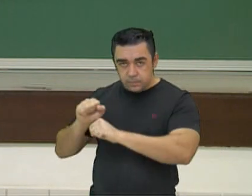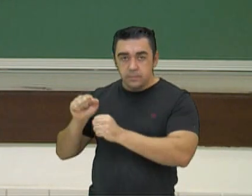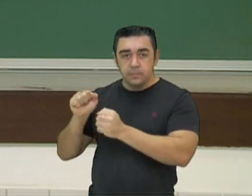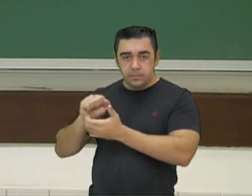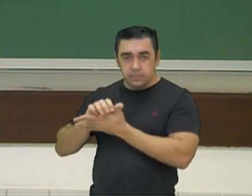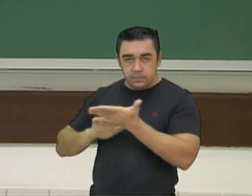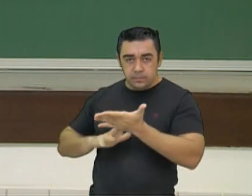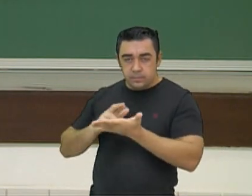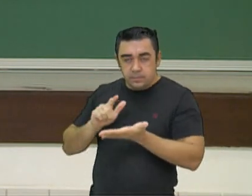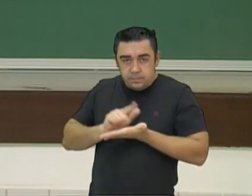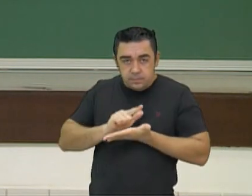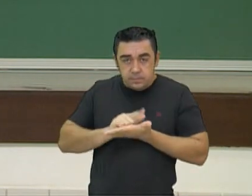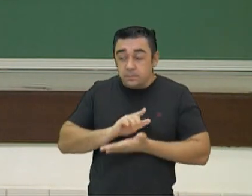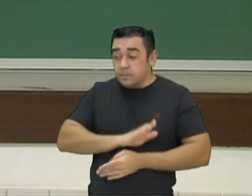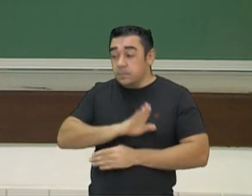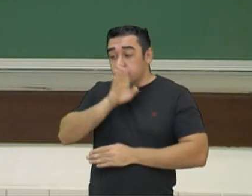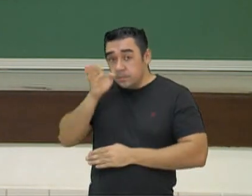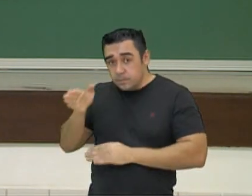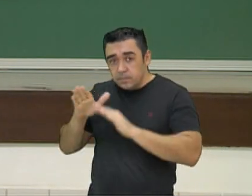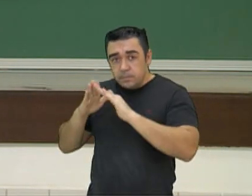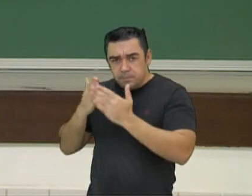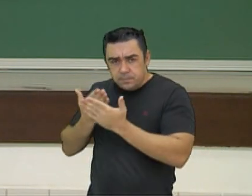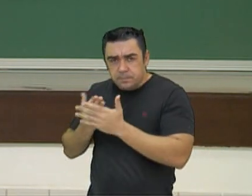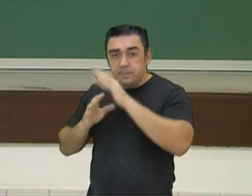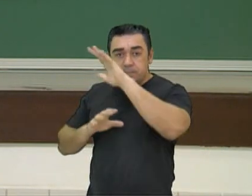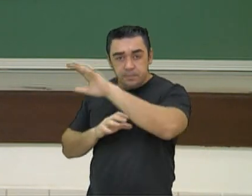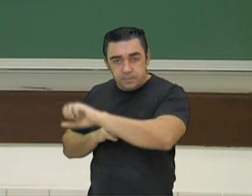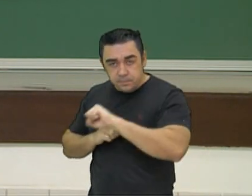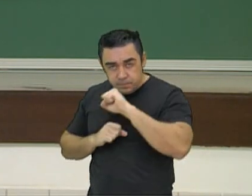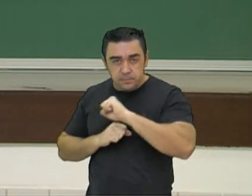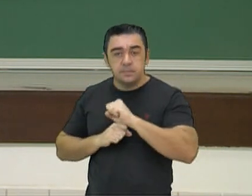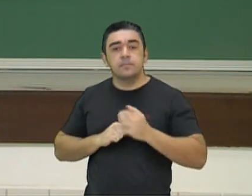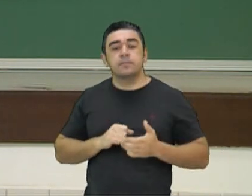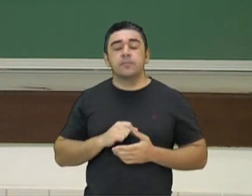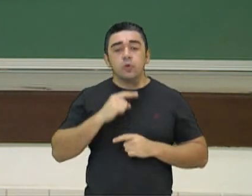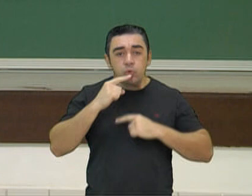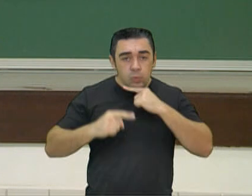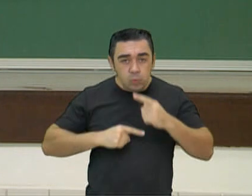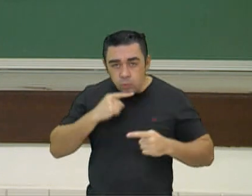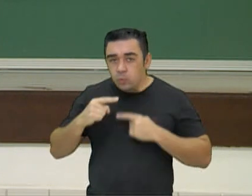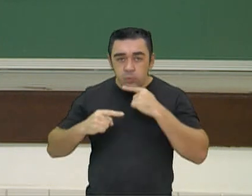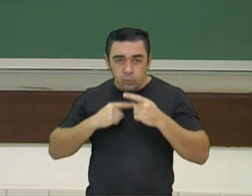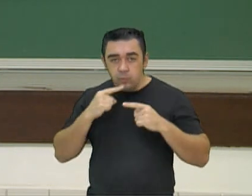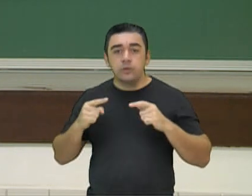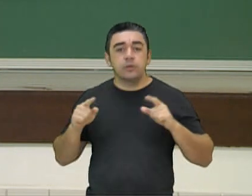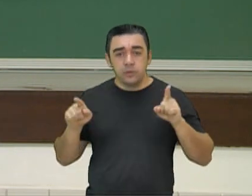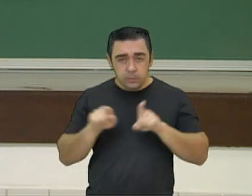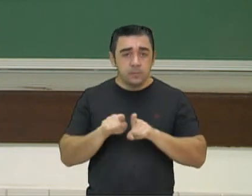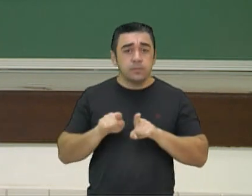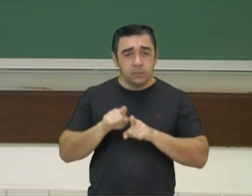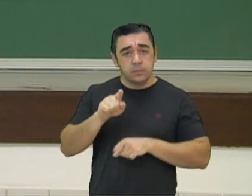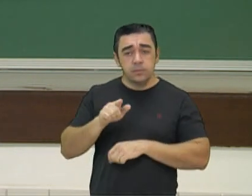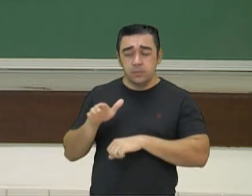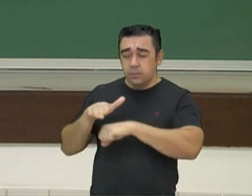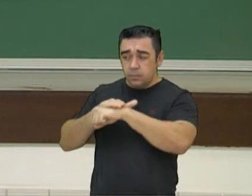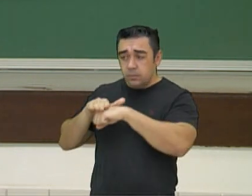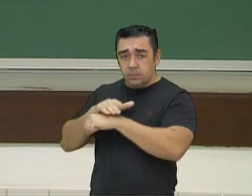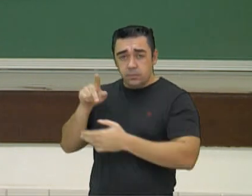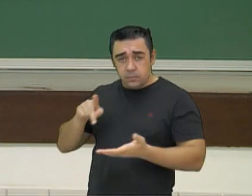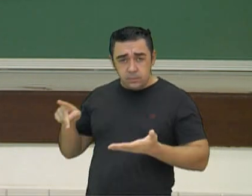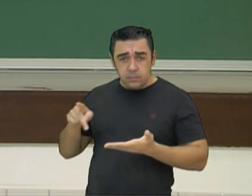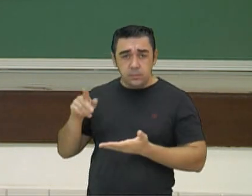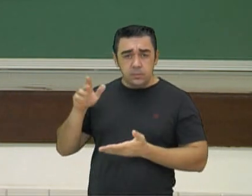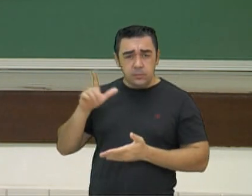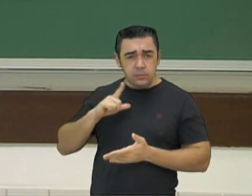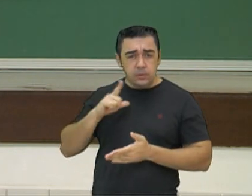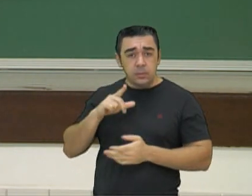né, lembre-se de lá buscar as atividades, né, lembre-se de já buscar esse conhecimento com o professor e qualquer dúvida que vocês tenham, né, fale com o professor de vocês, busque a orientação, a